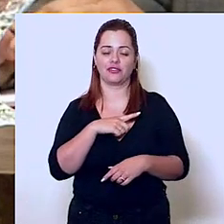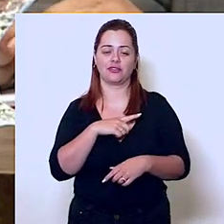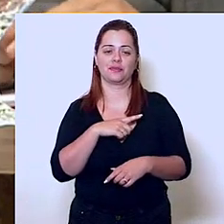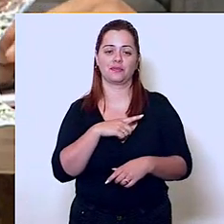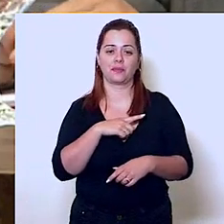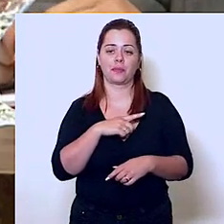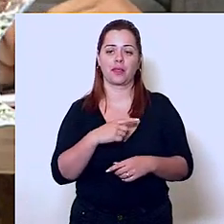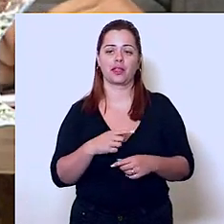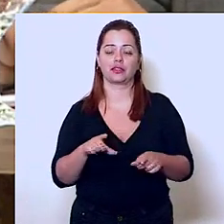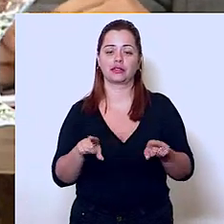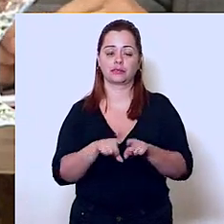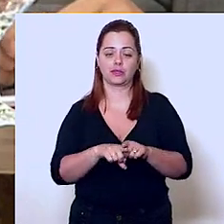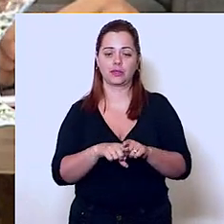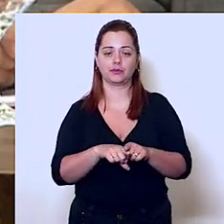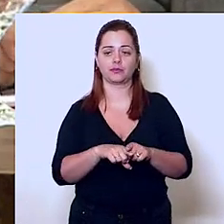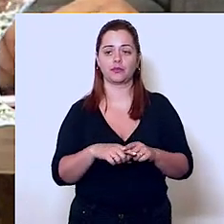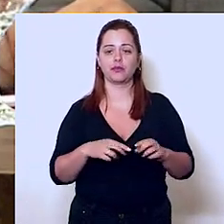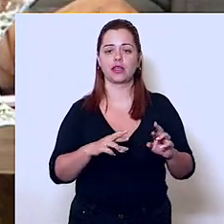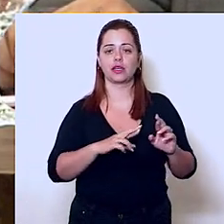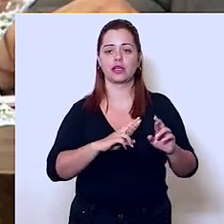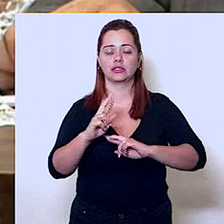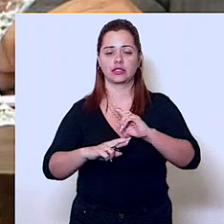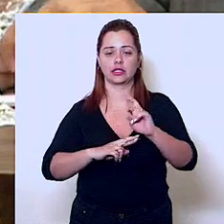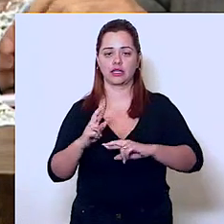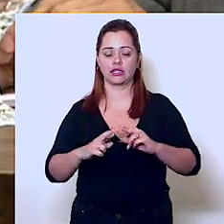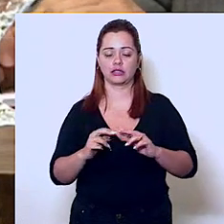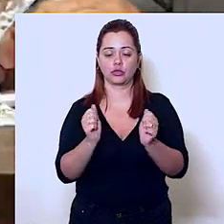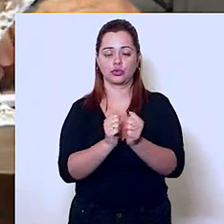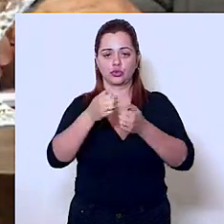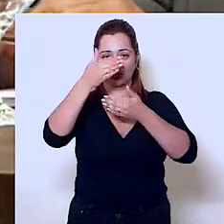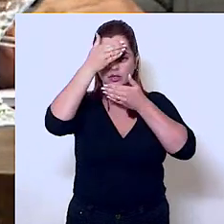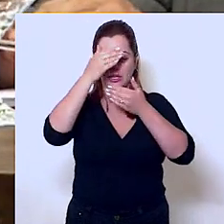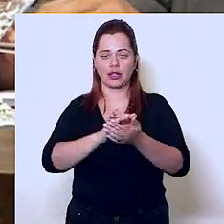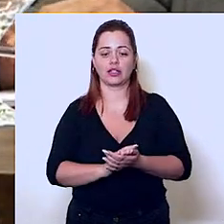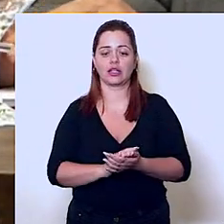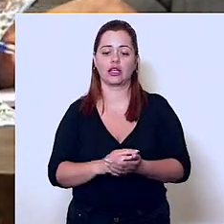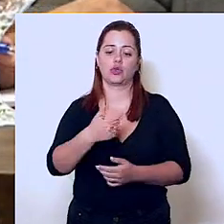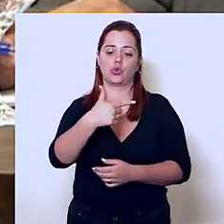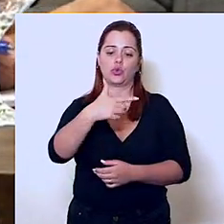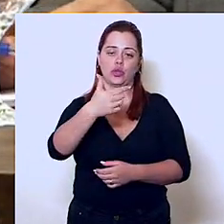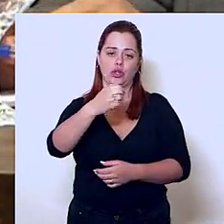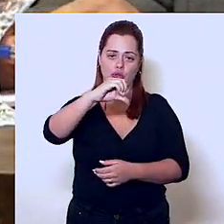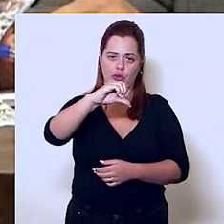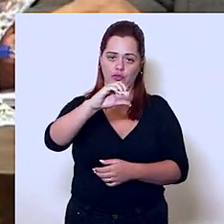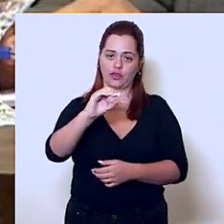também nas relações com o Iraque, né? Já na década de 90, quando ele